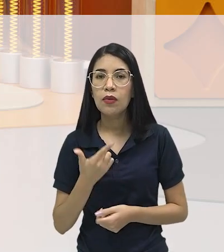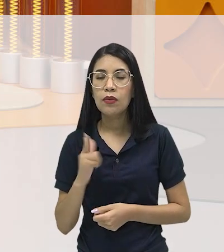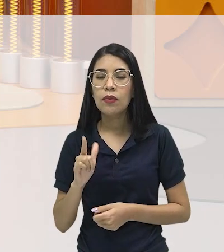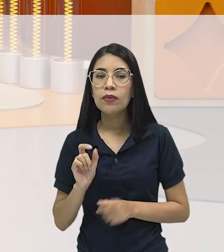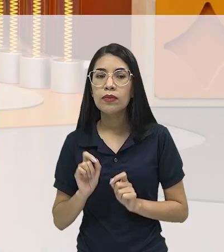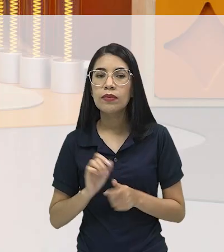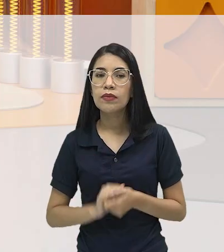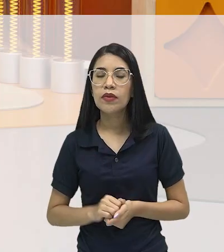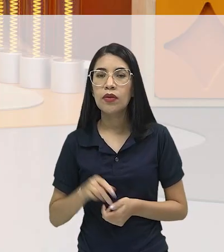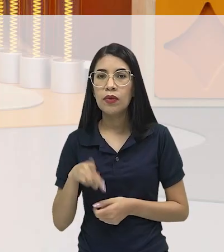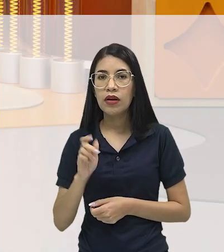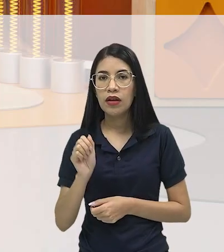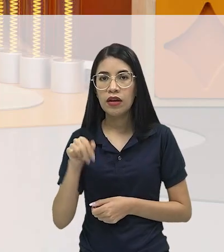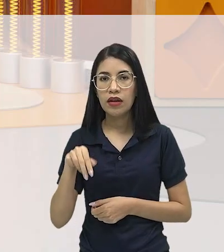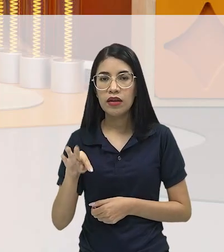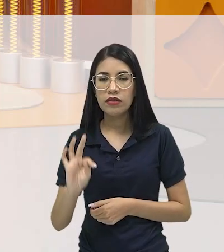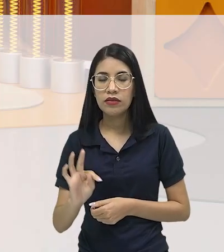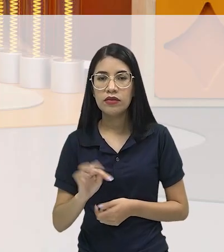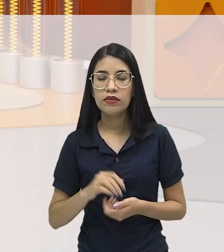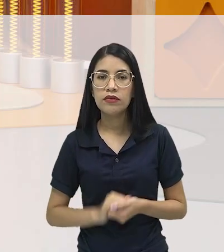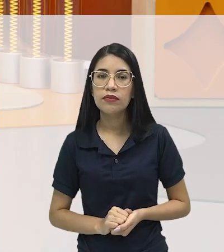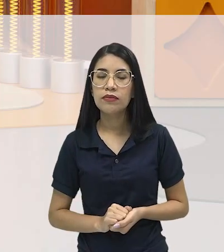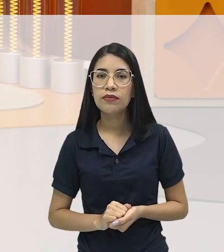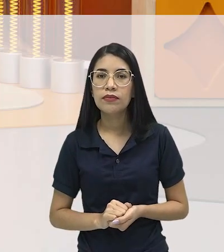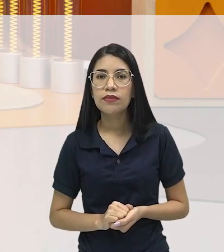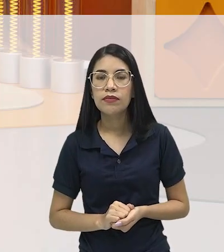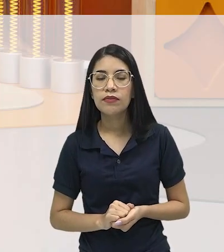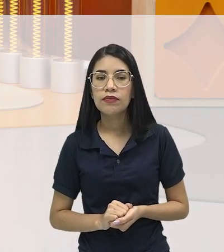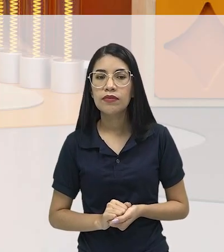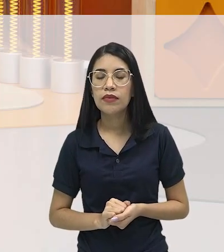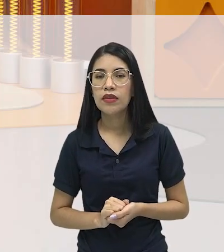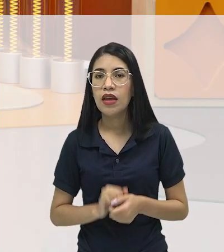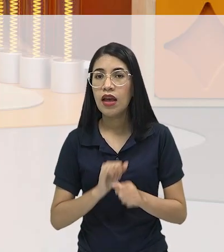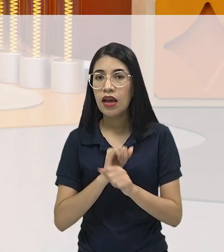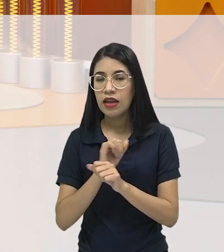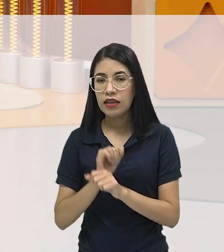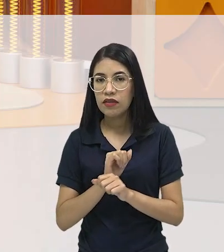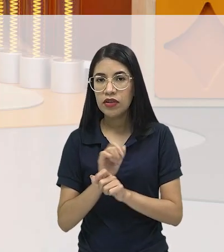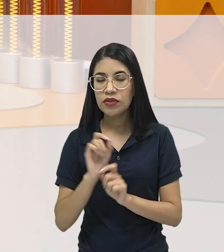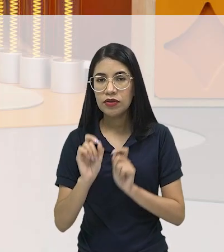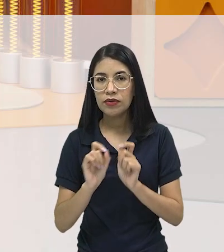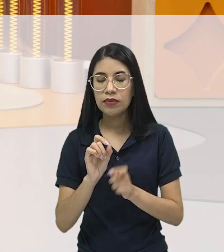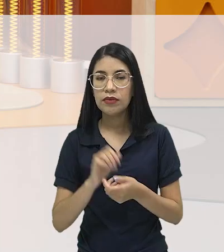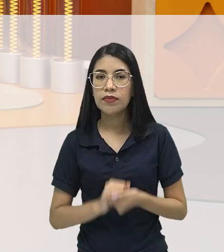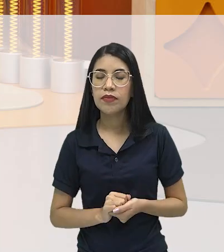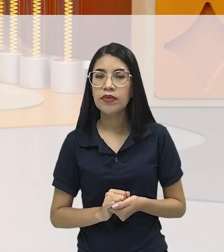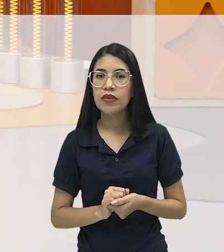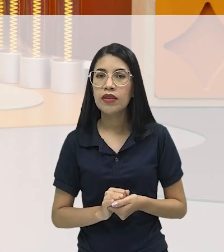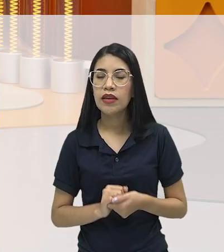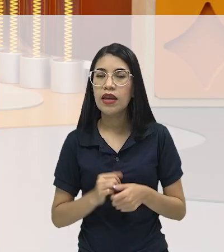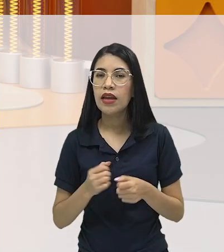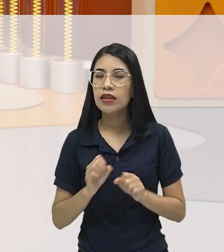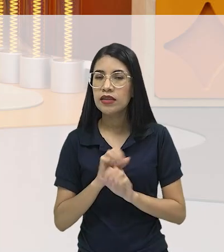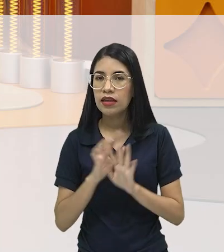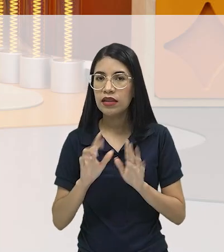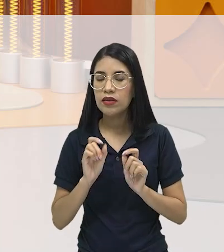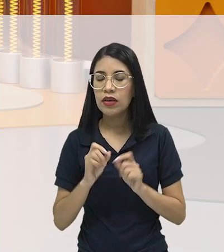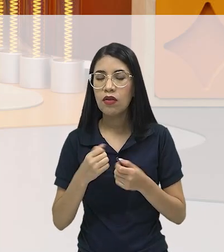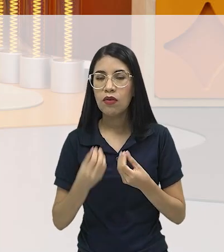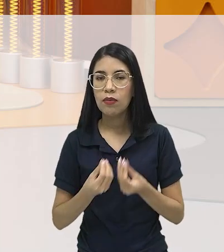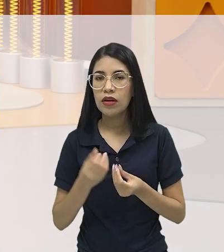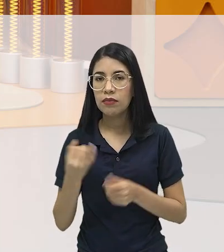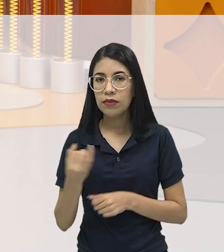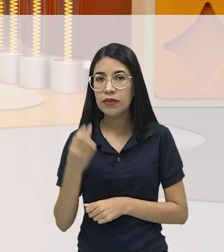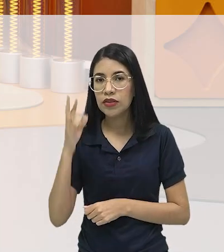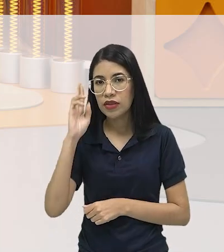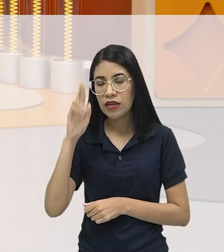pensador aqui do momento é o Immanuel Kant. Qual é a ideia central do Kant? Ele enfatizou a importância da razão e